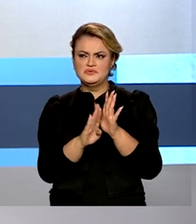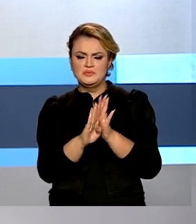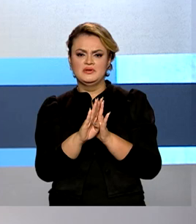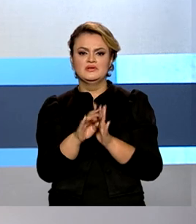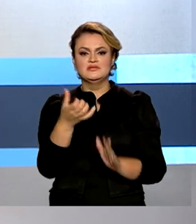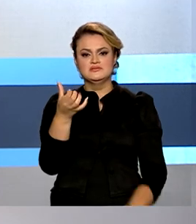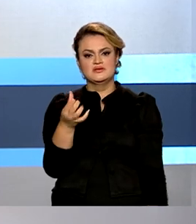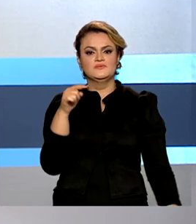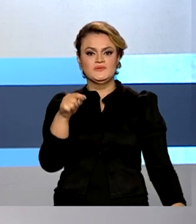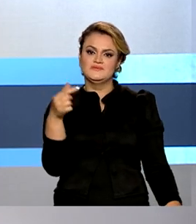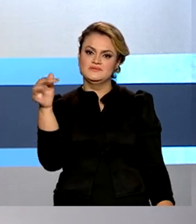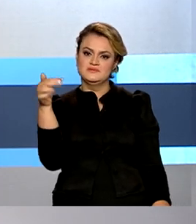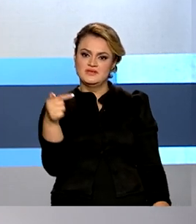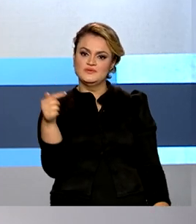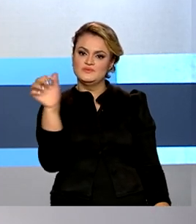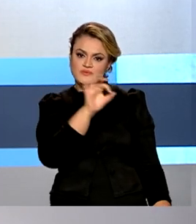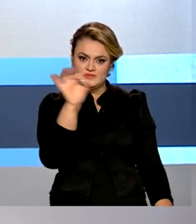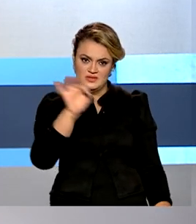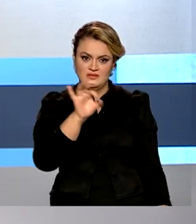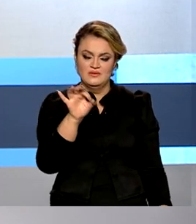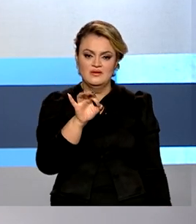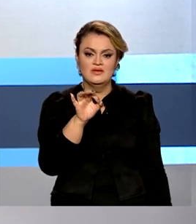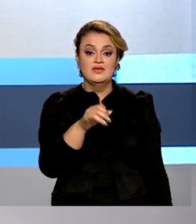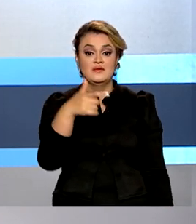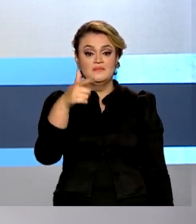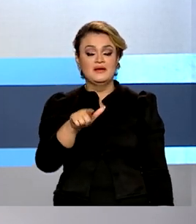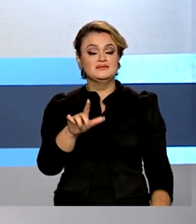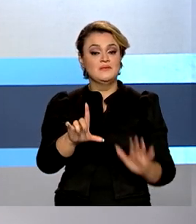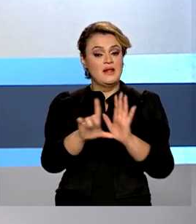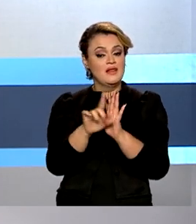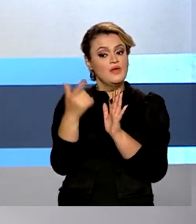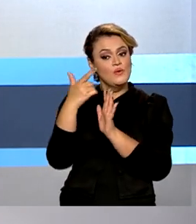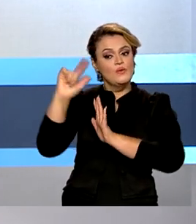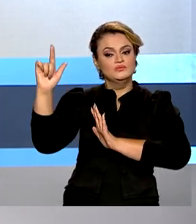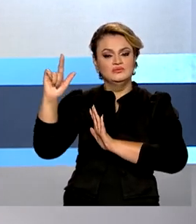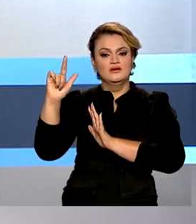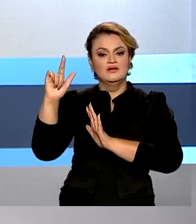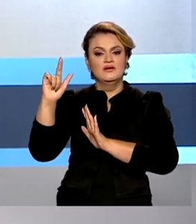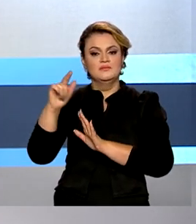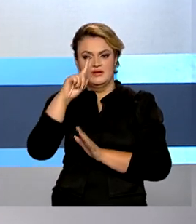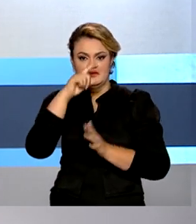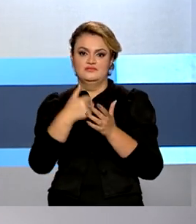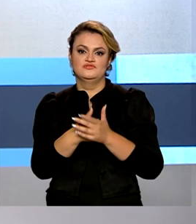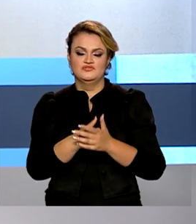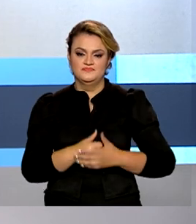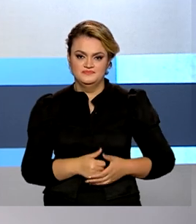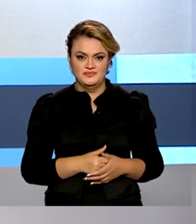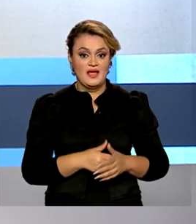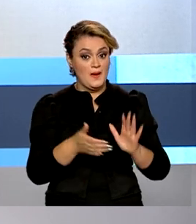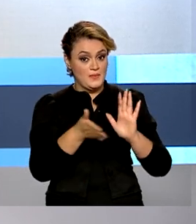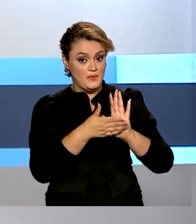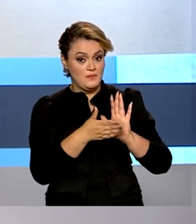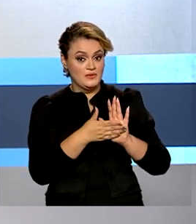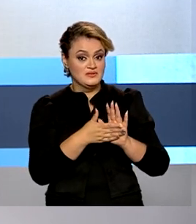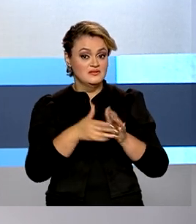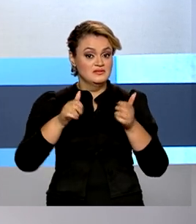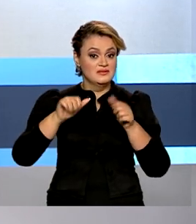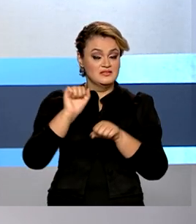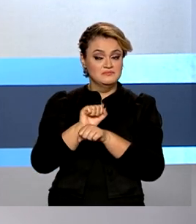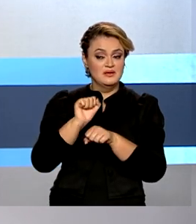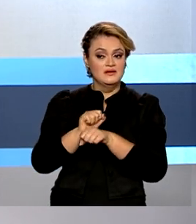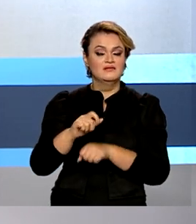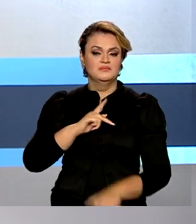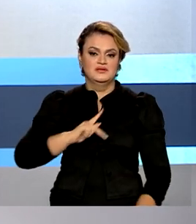aumento de 6,7 por cento e ainda Precisa de uma lei específica para ser definido a proposta segue agora